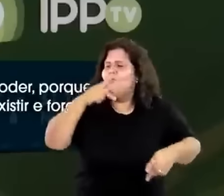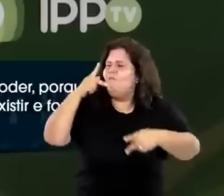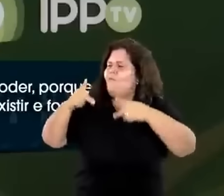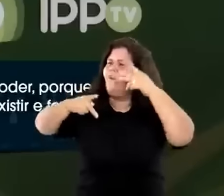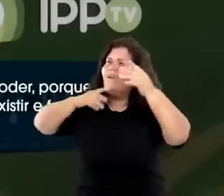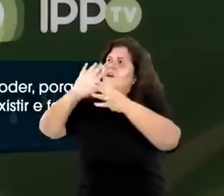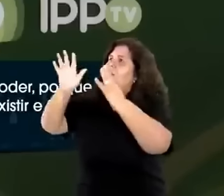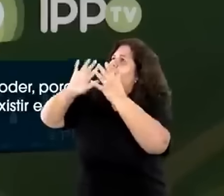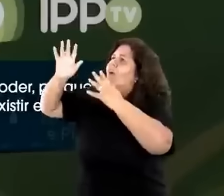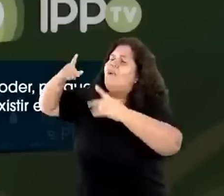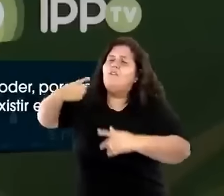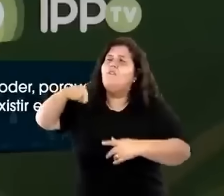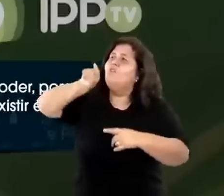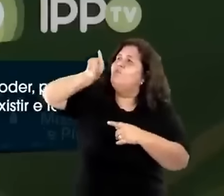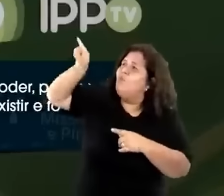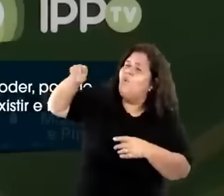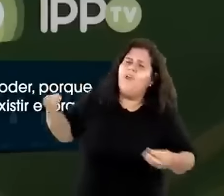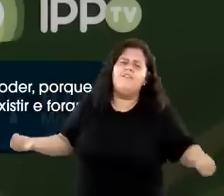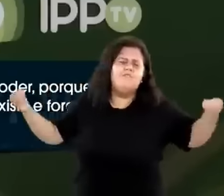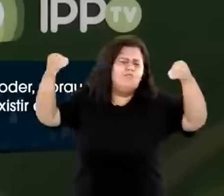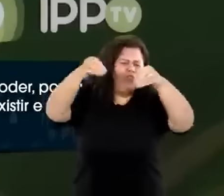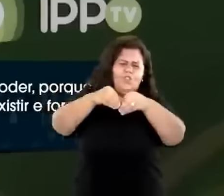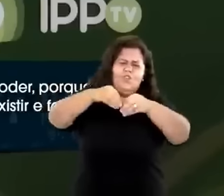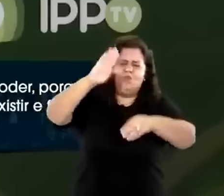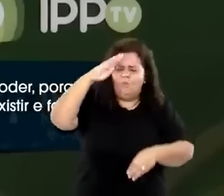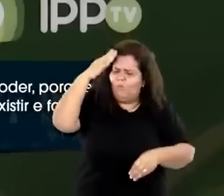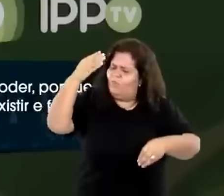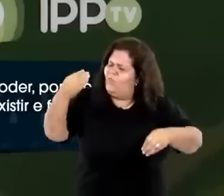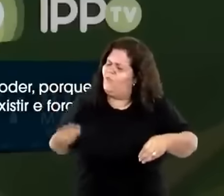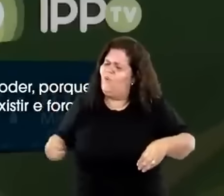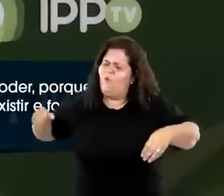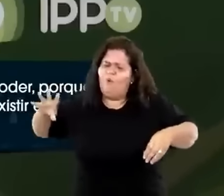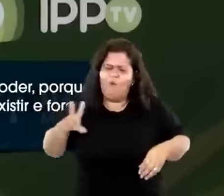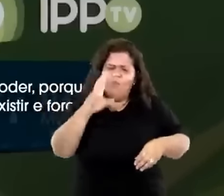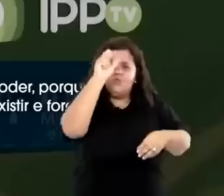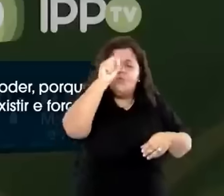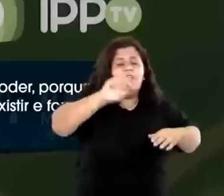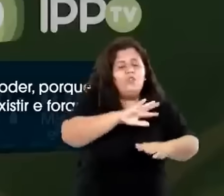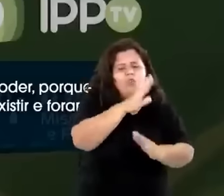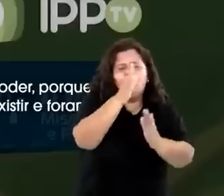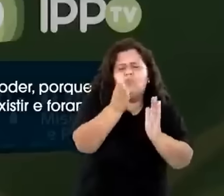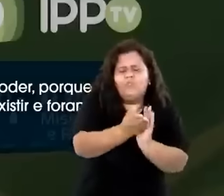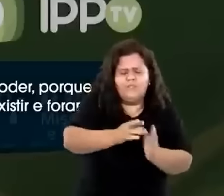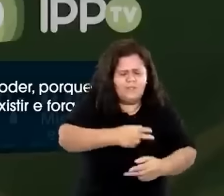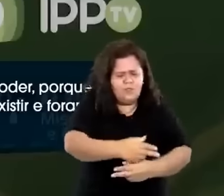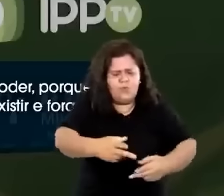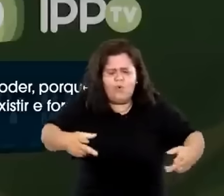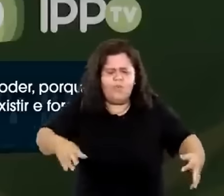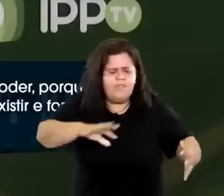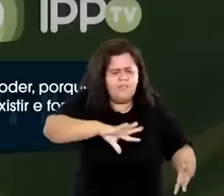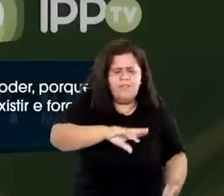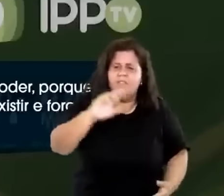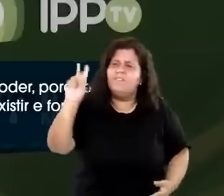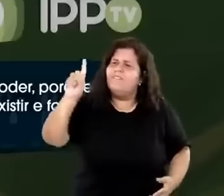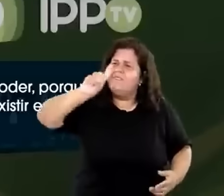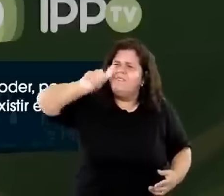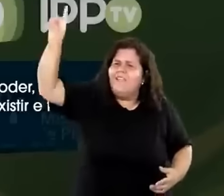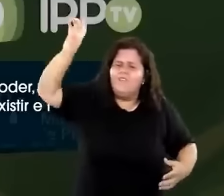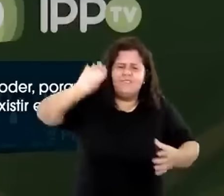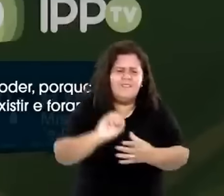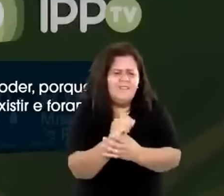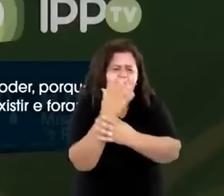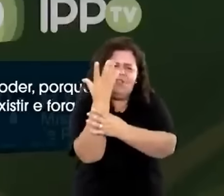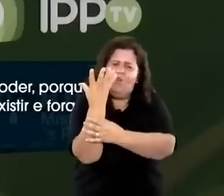de receber a a glória a honra e o poder porque todas as coisas tu criaste sim por causa da tua